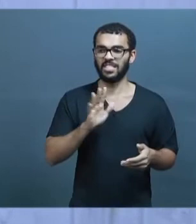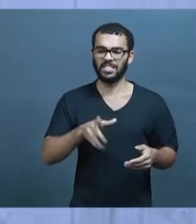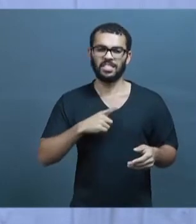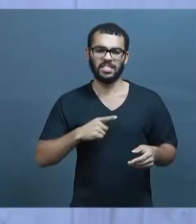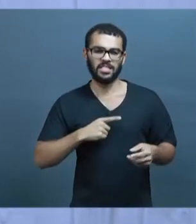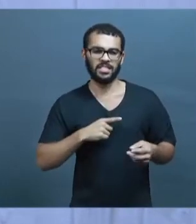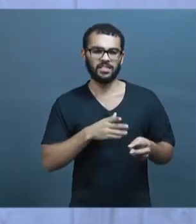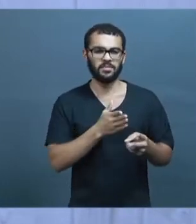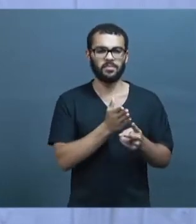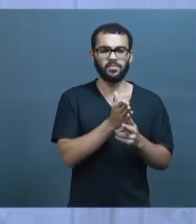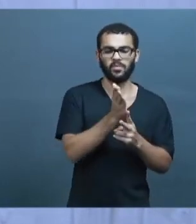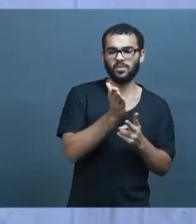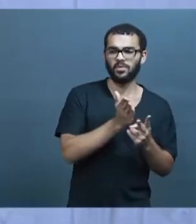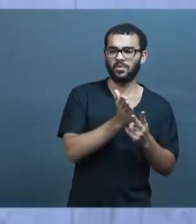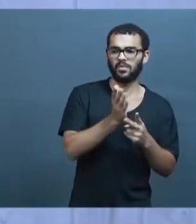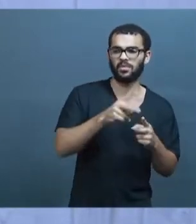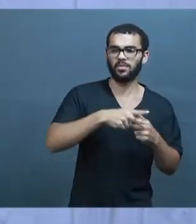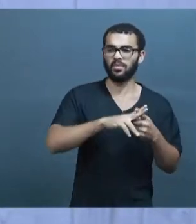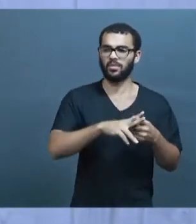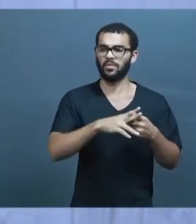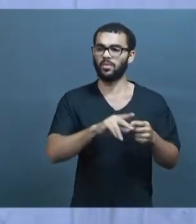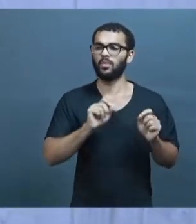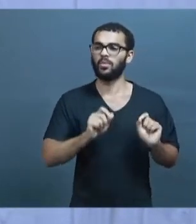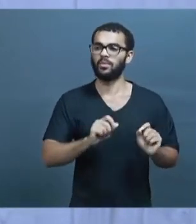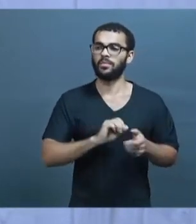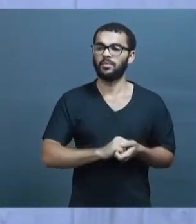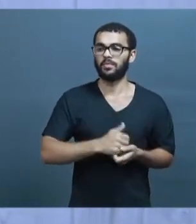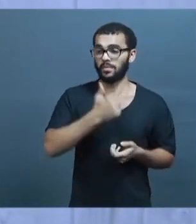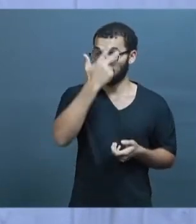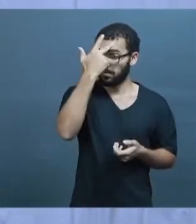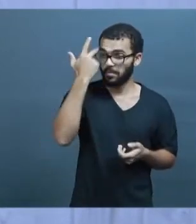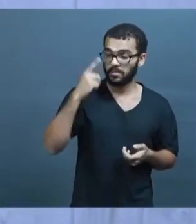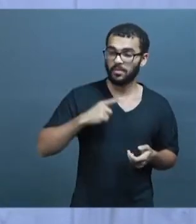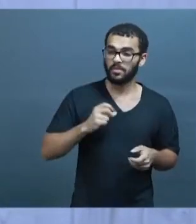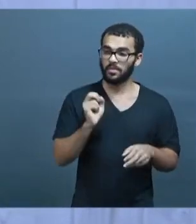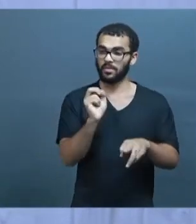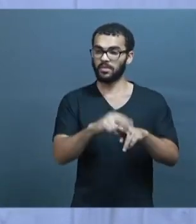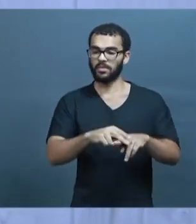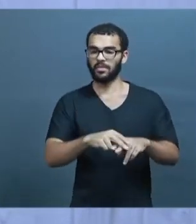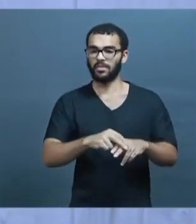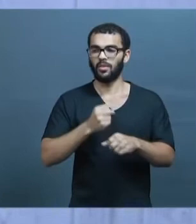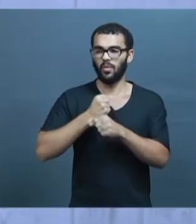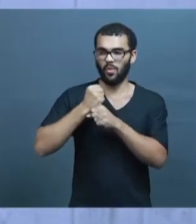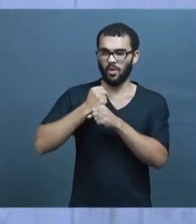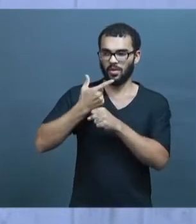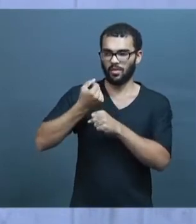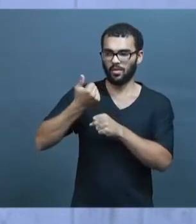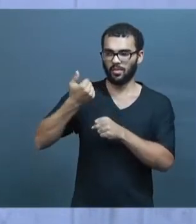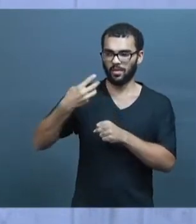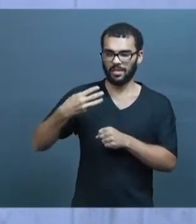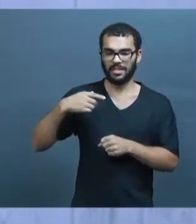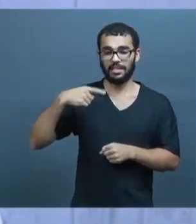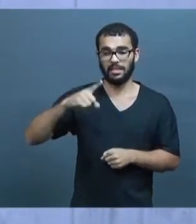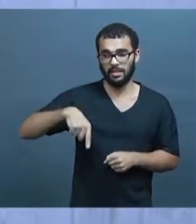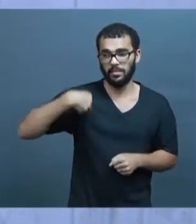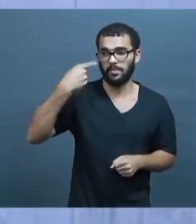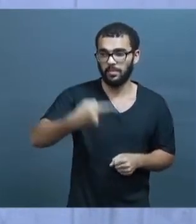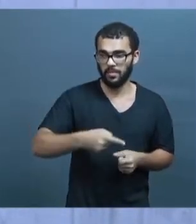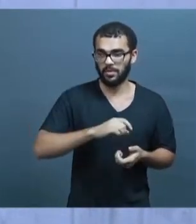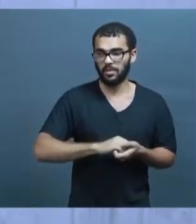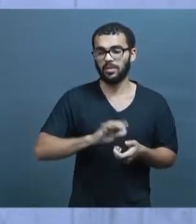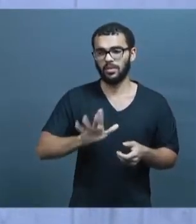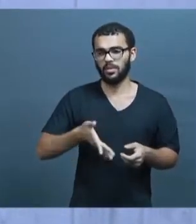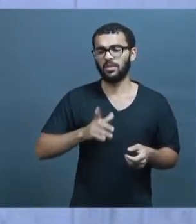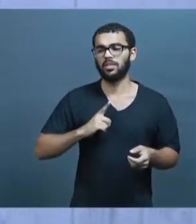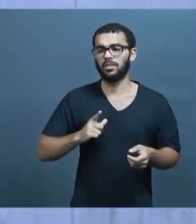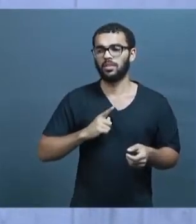encaixados nessa linha geral da reforma, né? Ou seja, o servidor público que ingressou depois de 2013, para que todos entendam, ele se